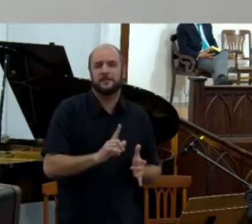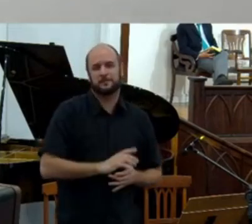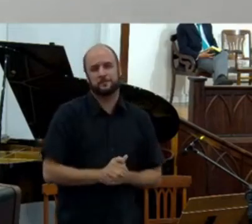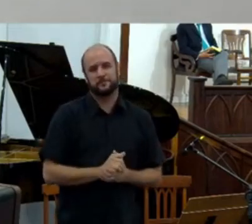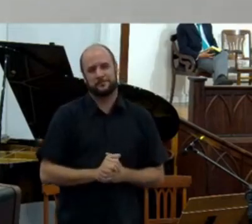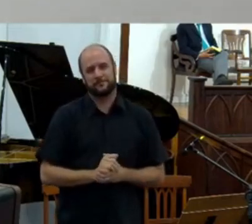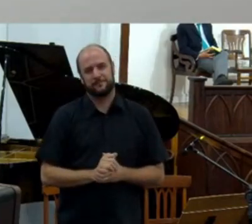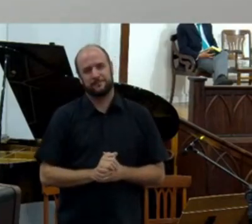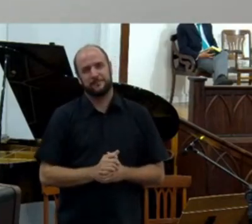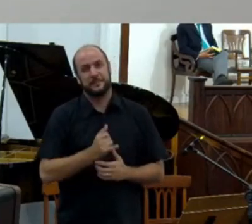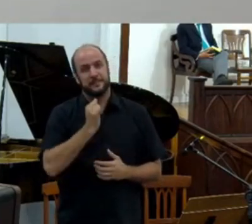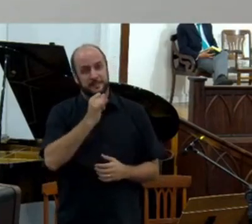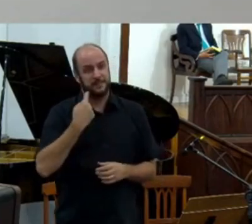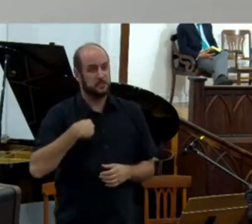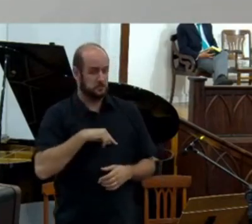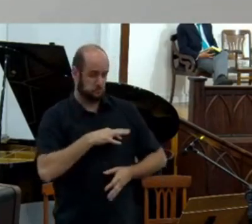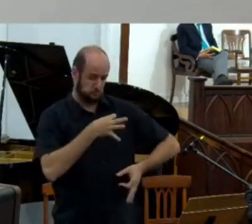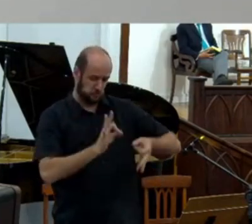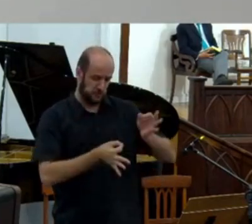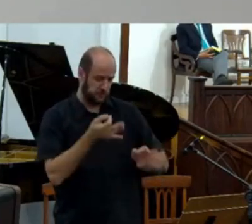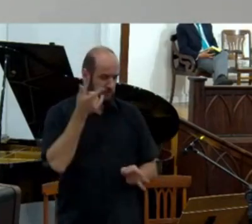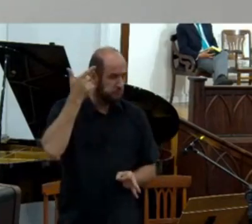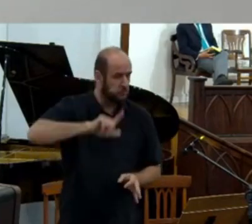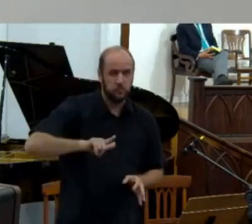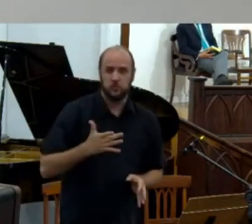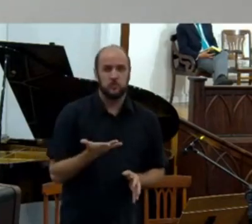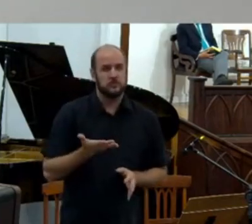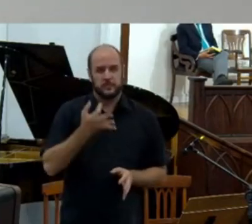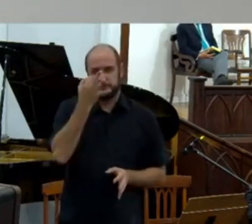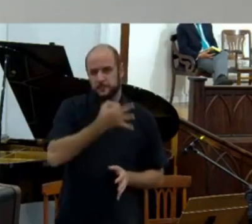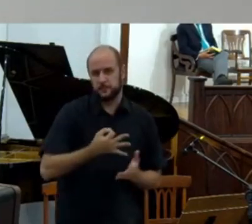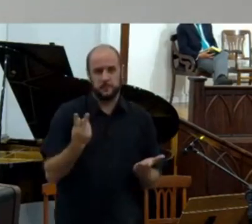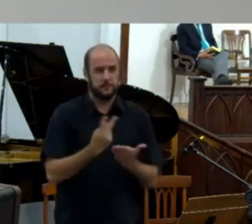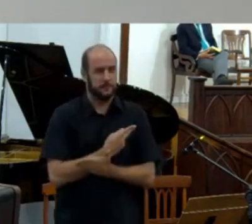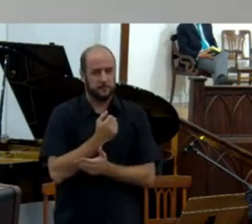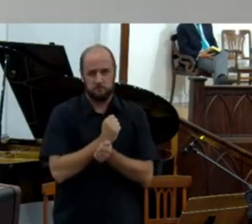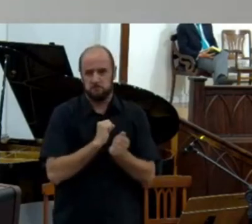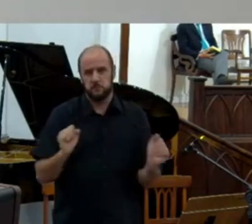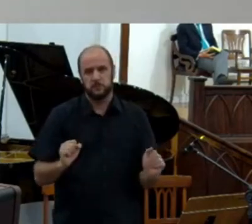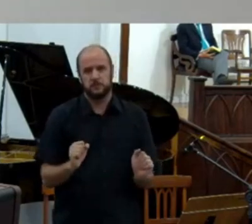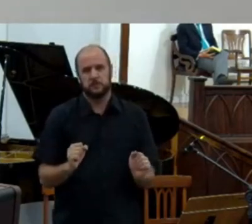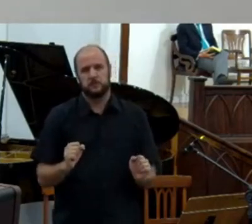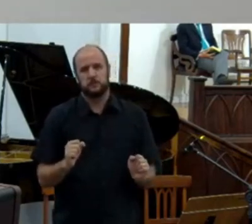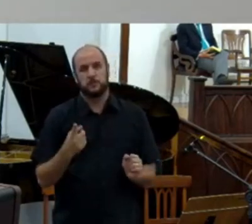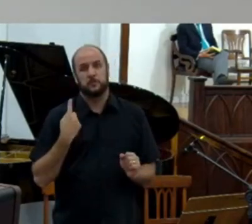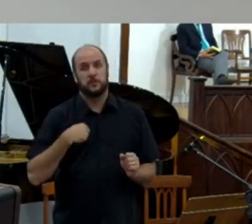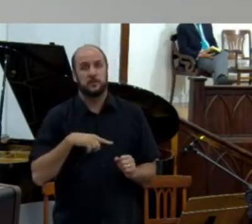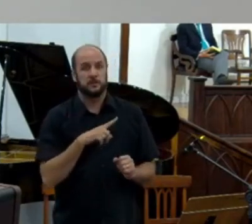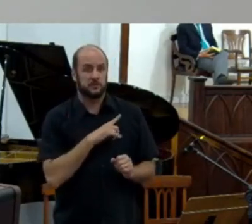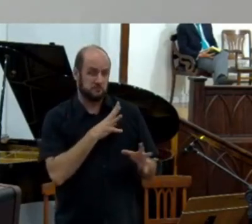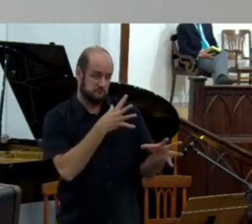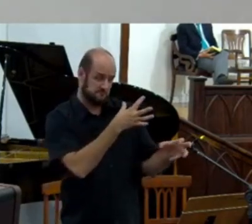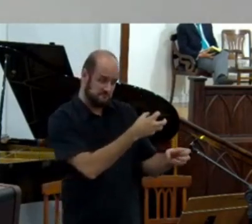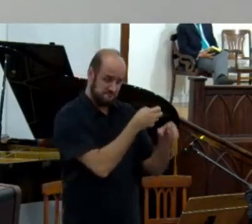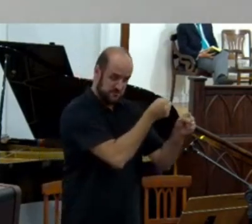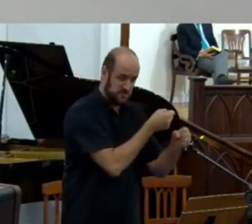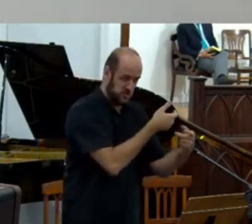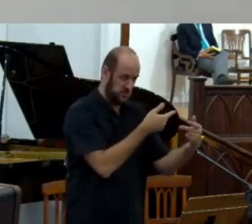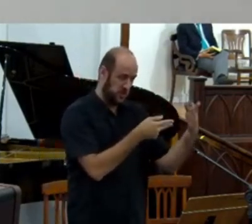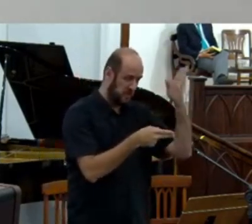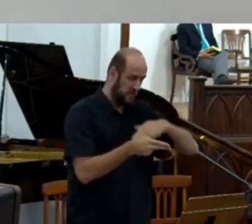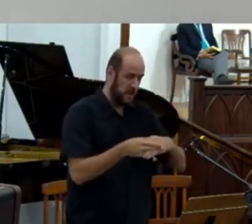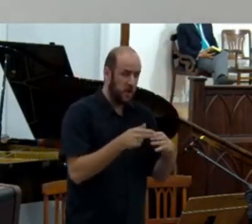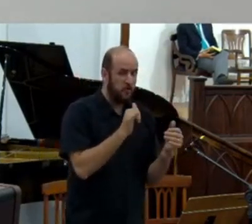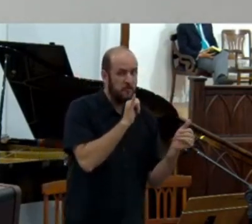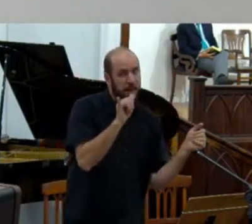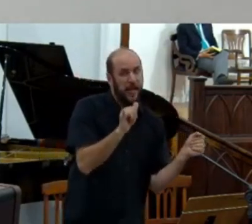Afinal, se nós não conseguimos julgar entre o certo e o errado por nós mesmos, e nós abraçamos aquilo que é errado e dizemos, é